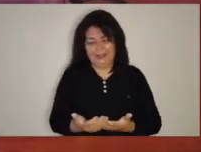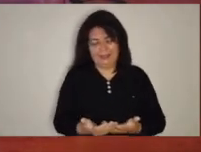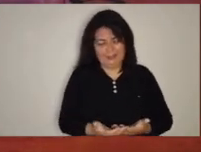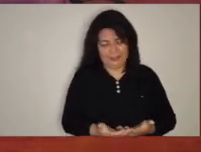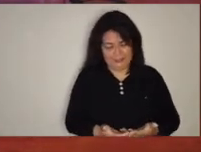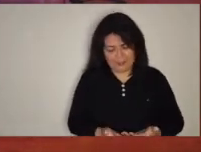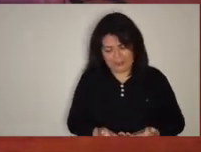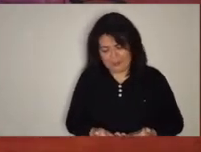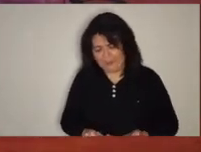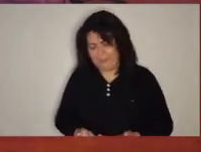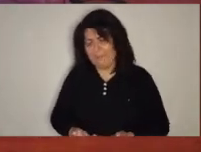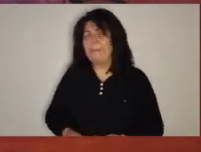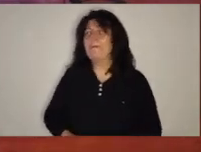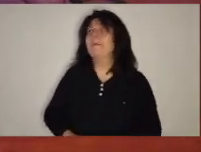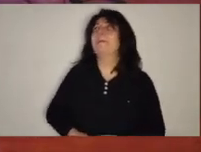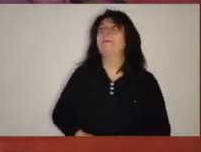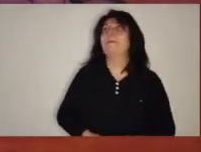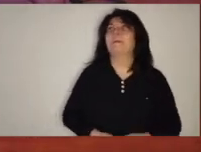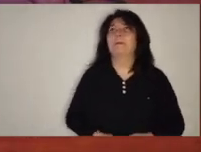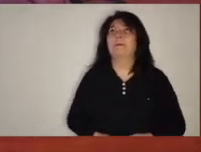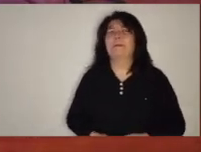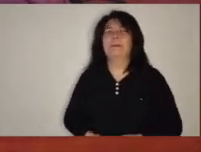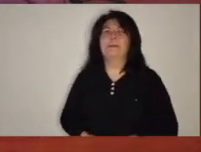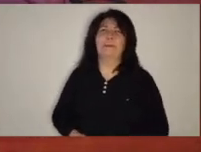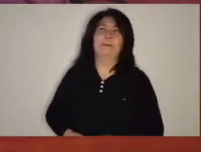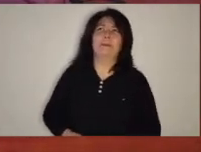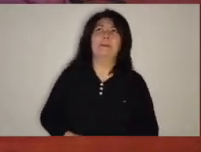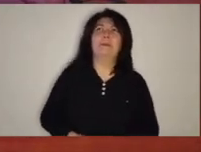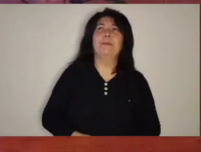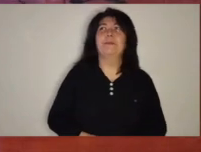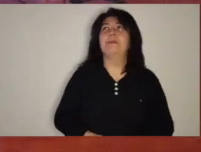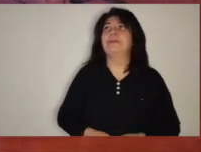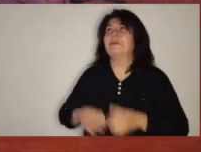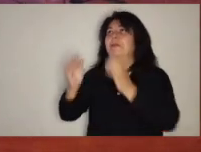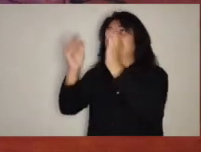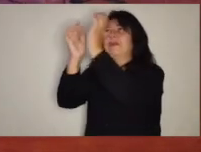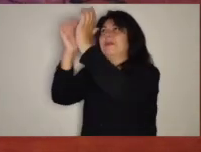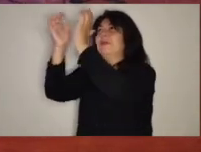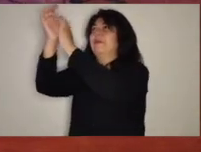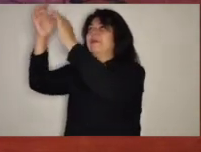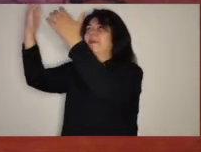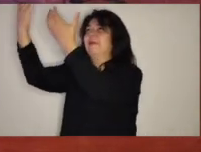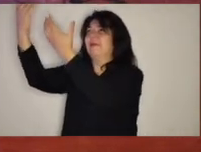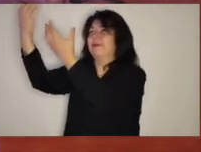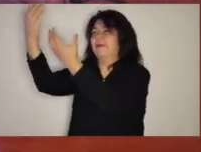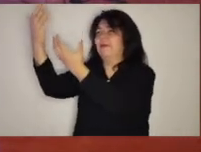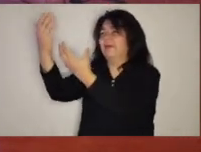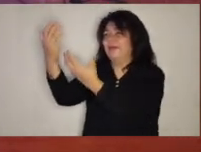Maranata,